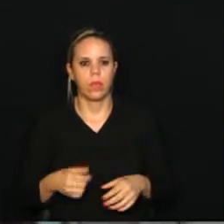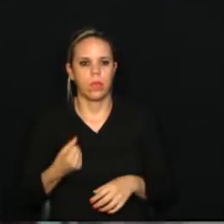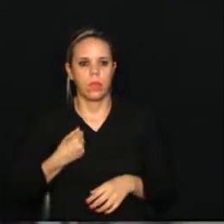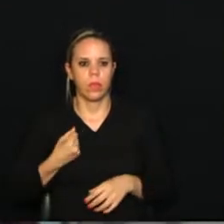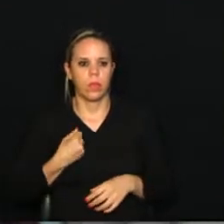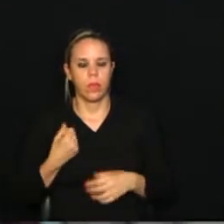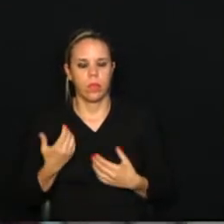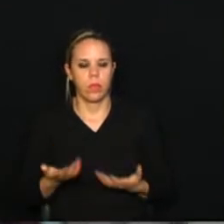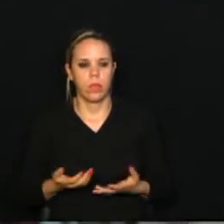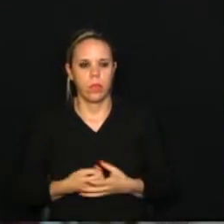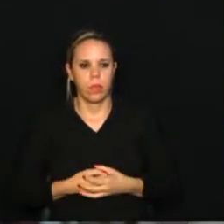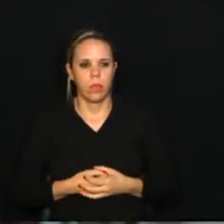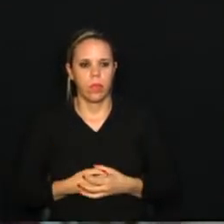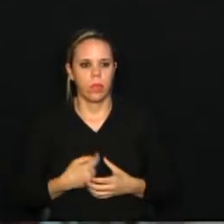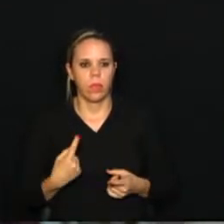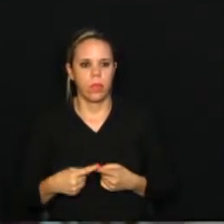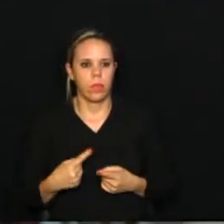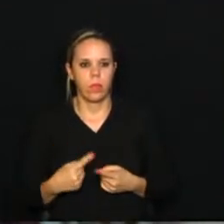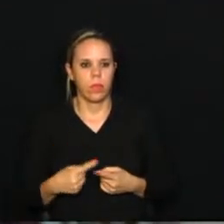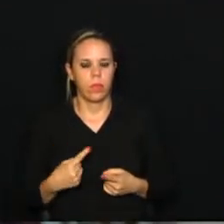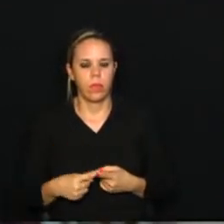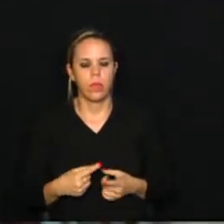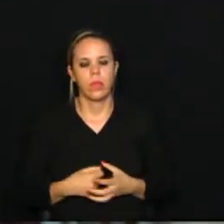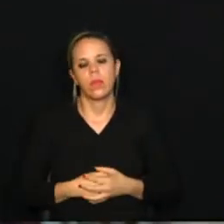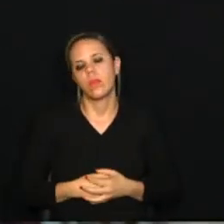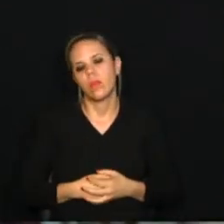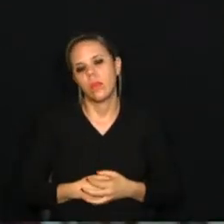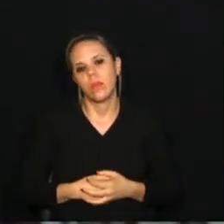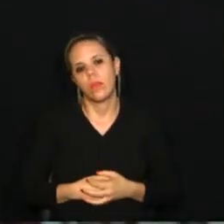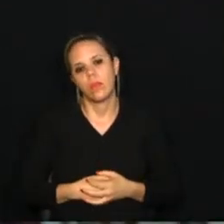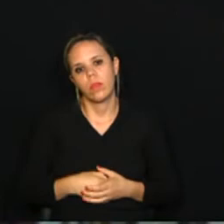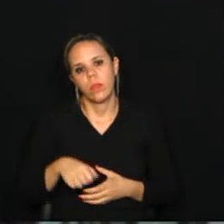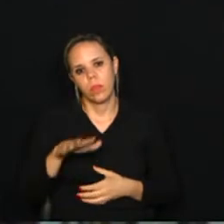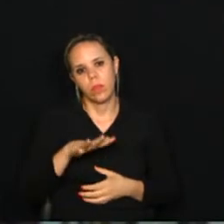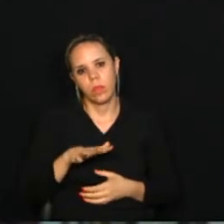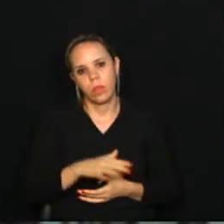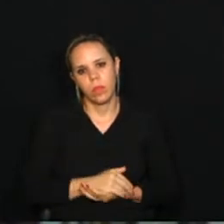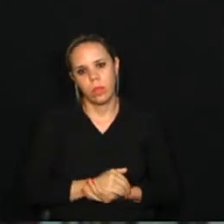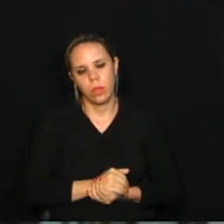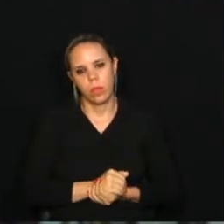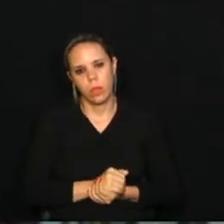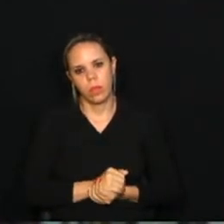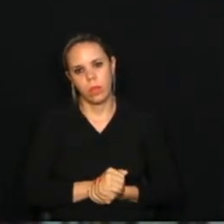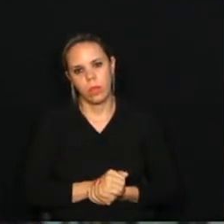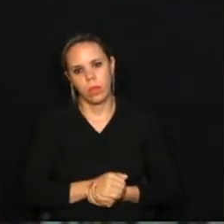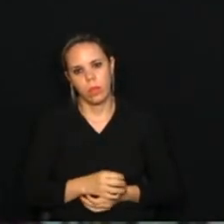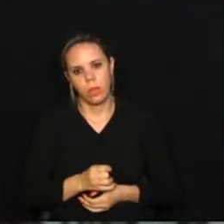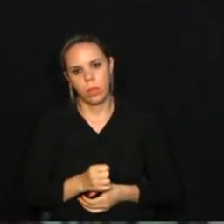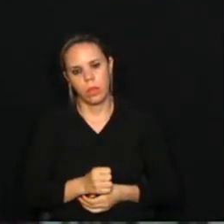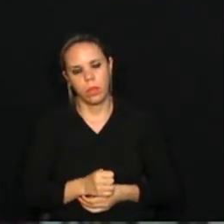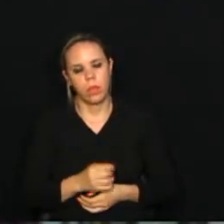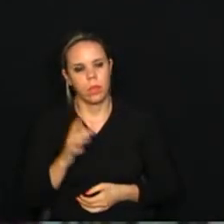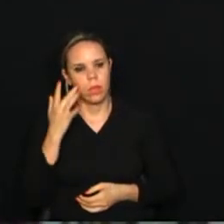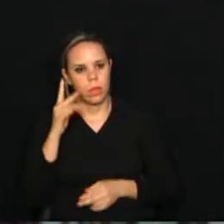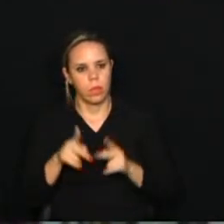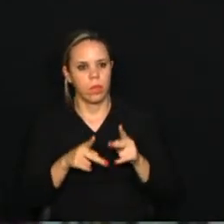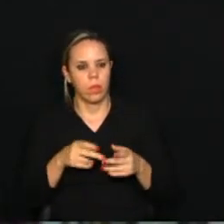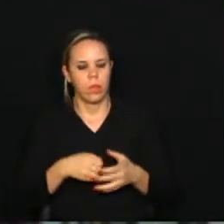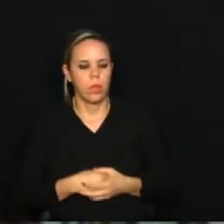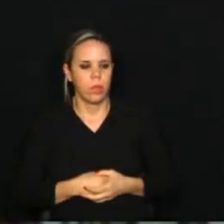né? Porque, em geral, acho que as